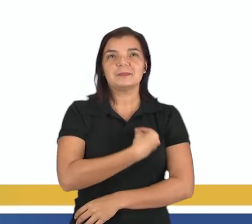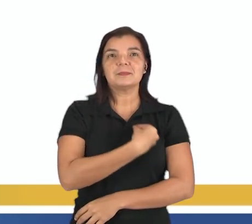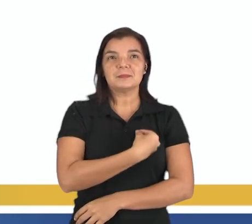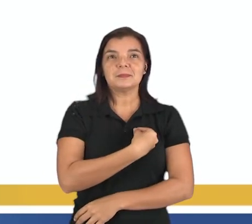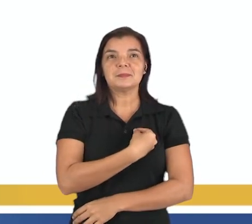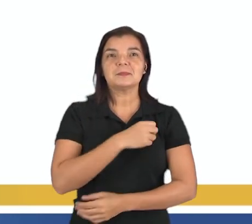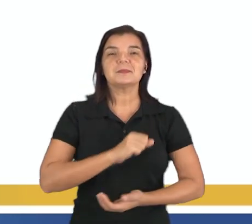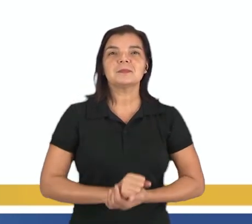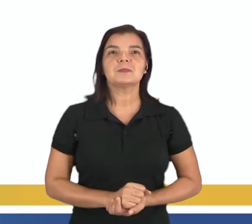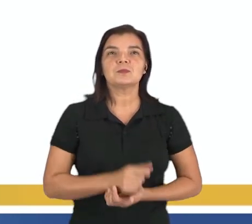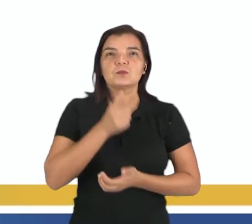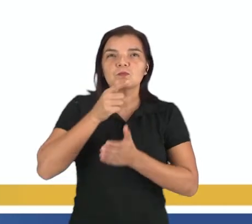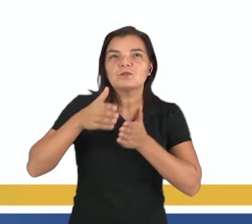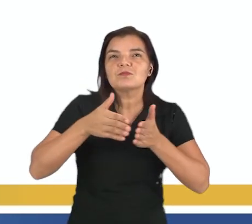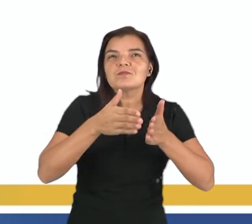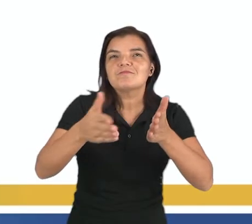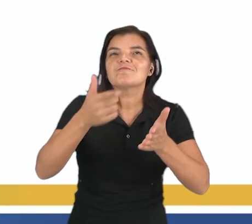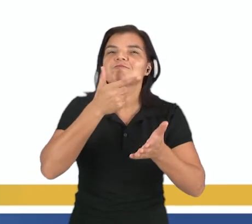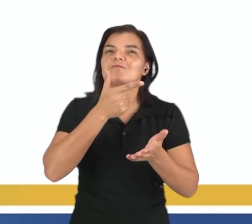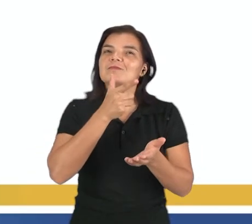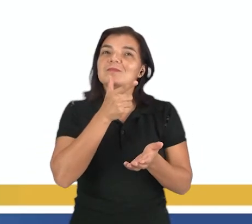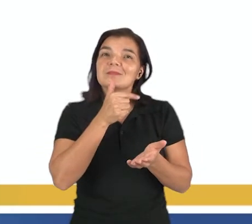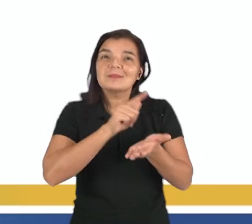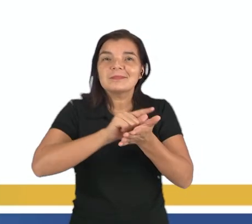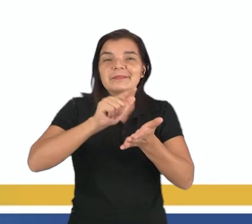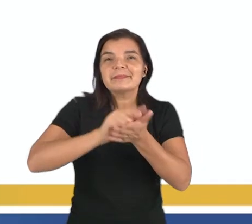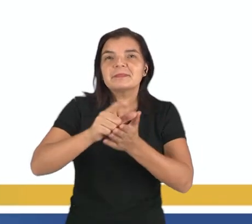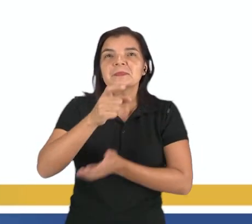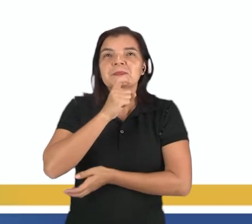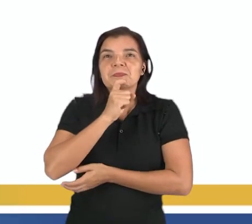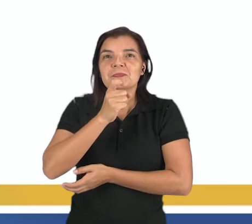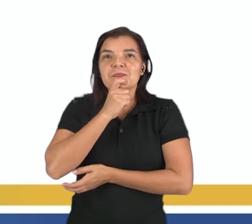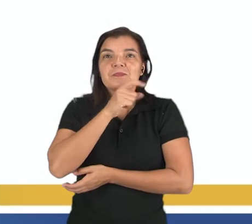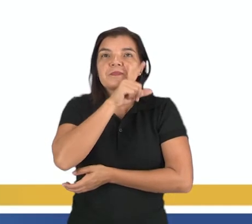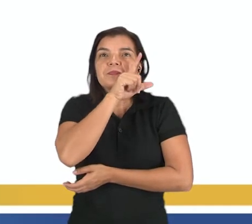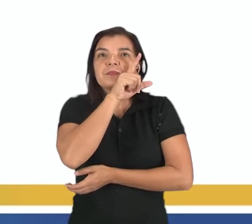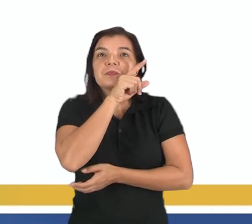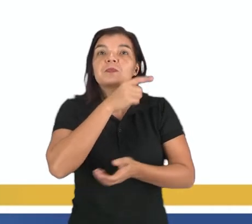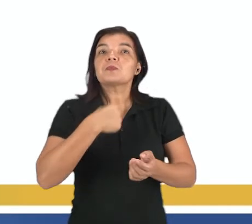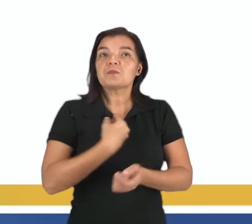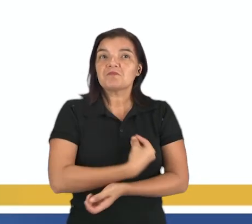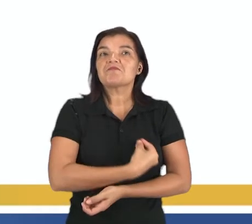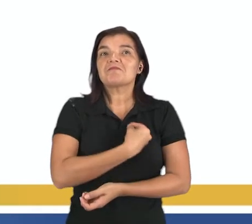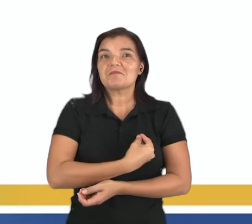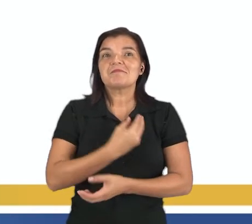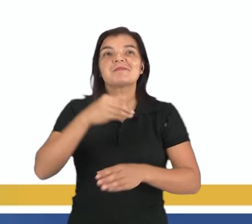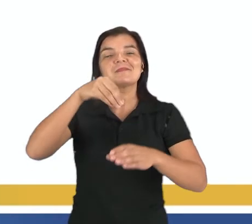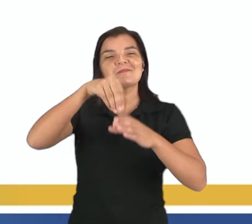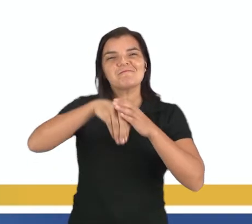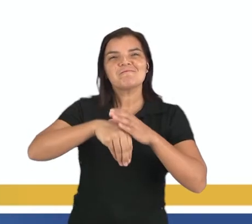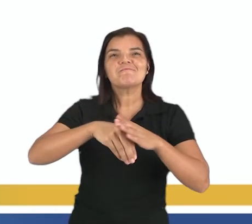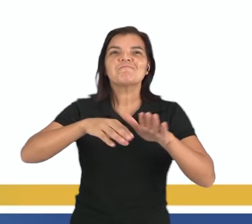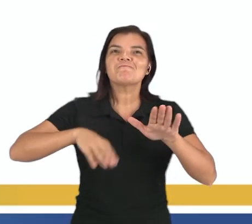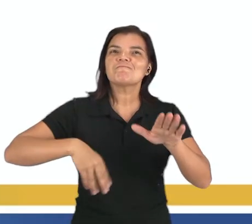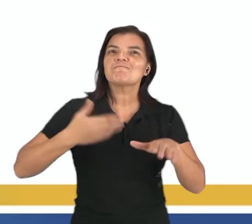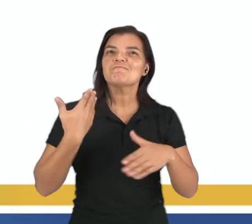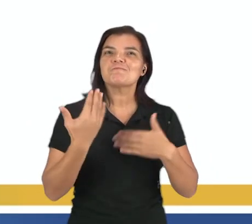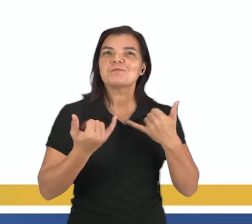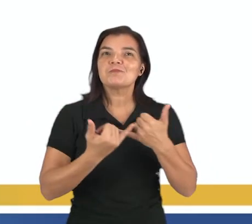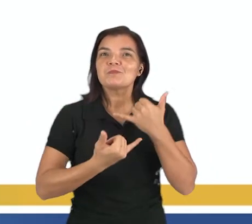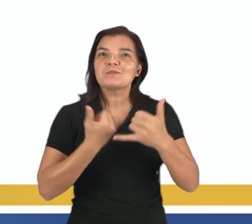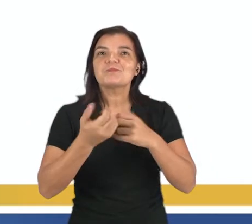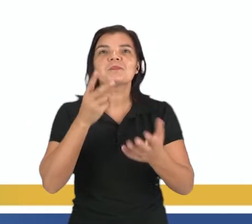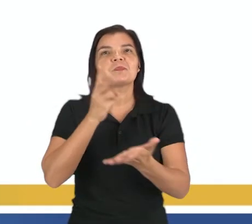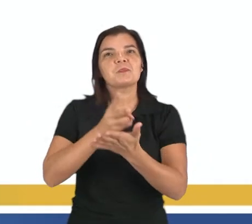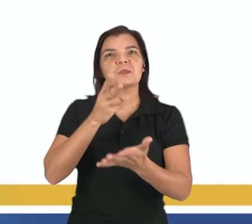da vida naquele recanto. Os riachos de água límpida e fria, onde passávamos parte do tempo nos banhando,